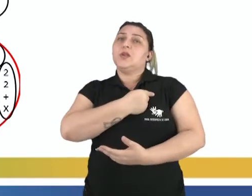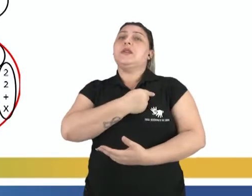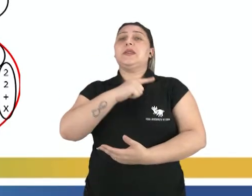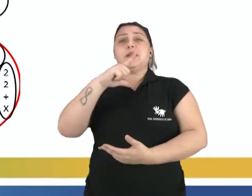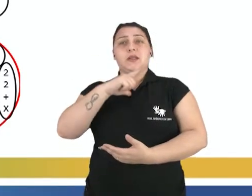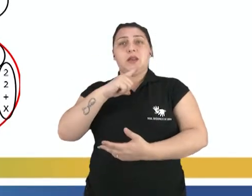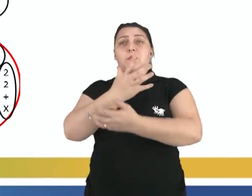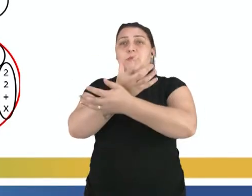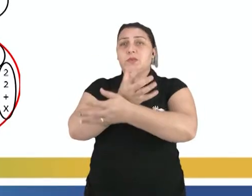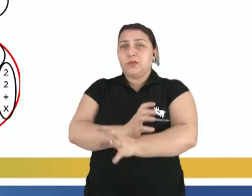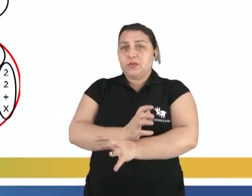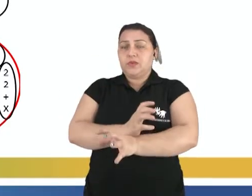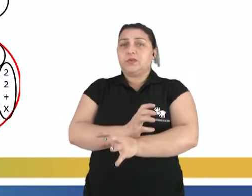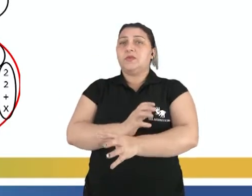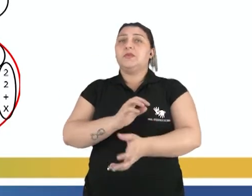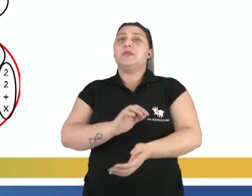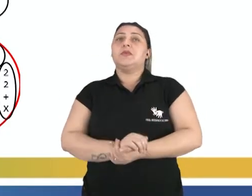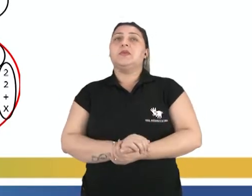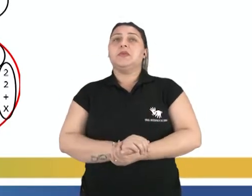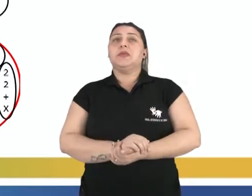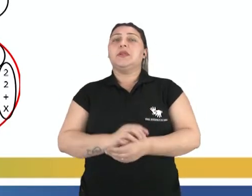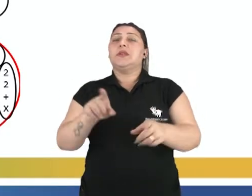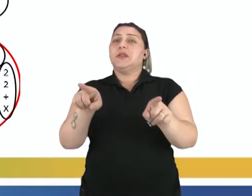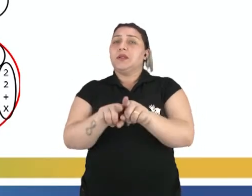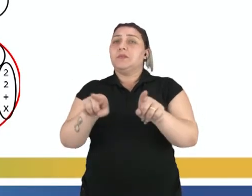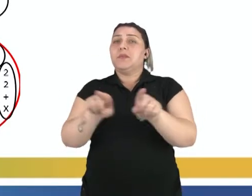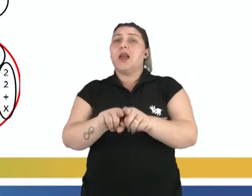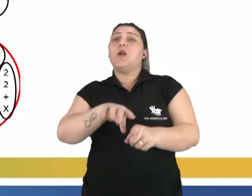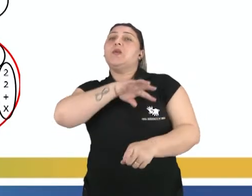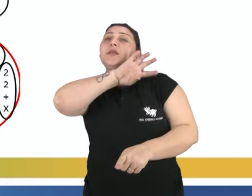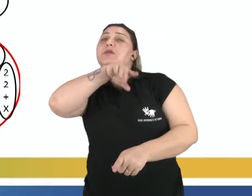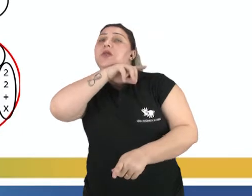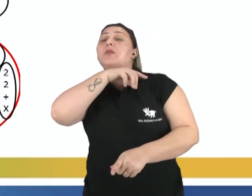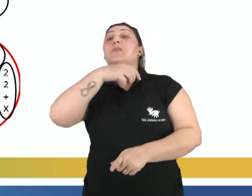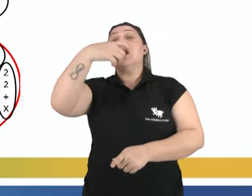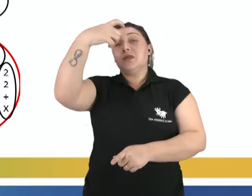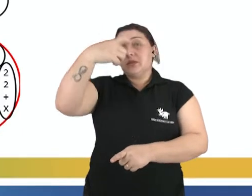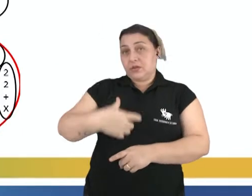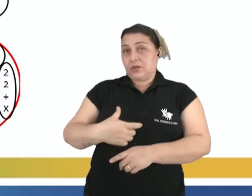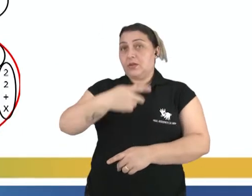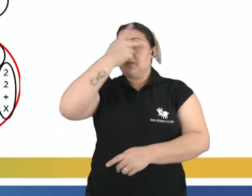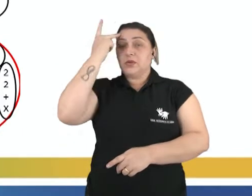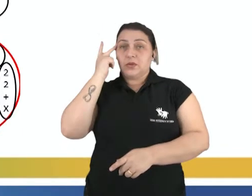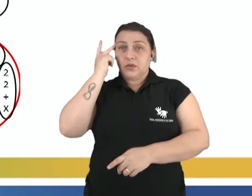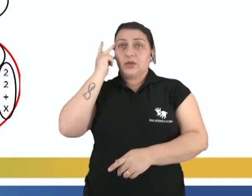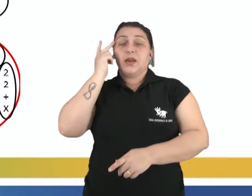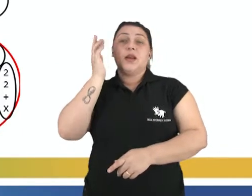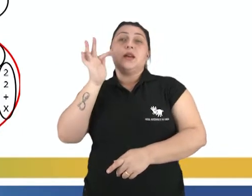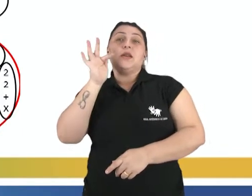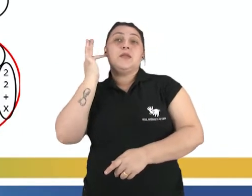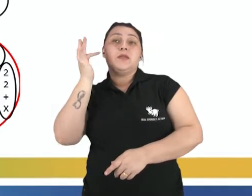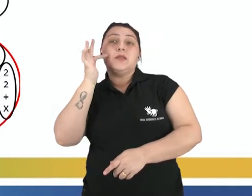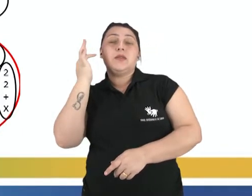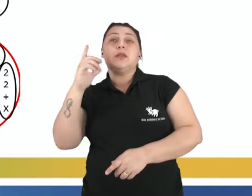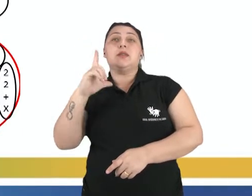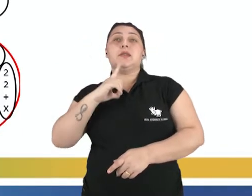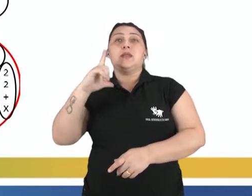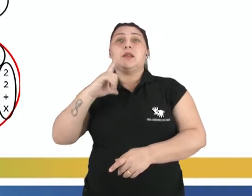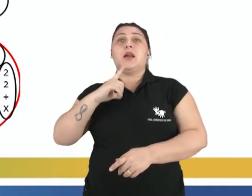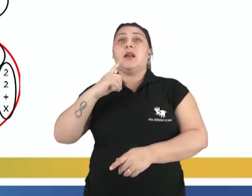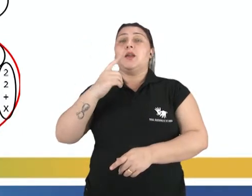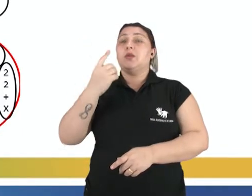vertebrados, quando eu falo nós, inclui a espécie humana, porque nós somos vertebrados, as fêmeas elas apresentam um par